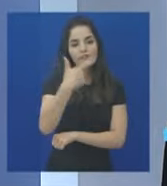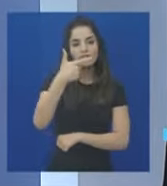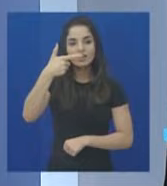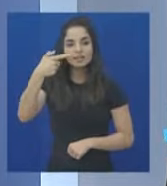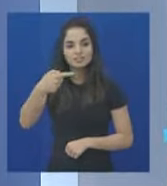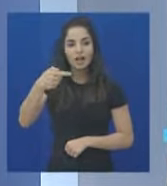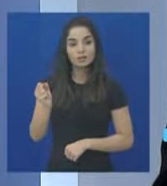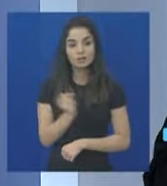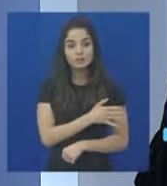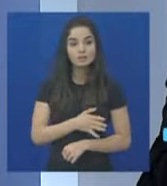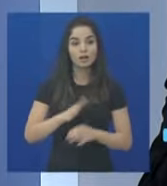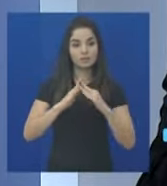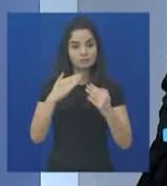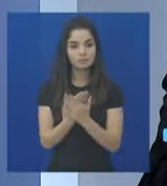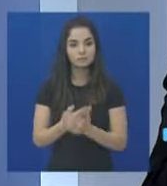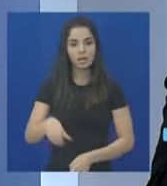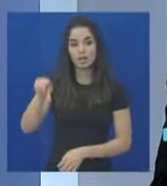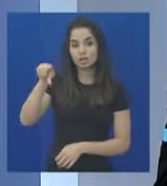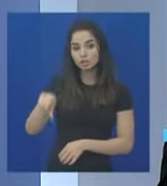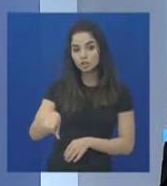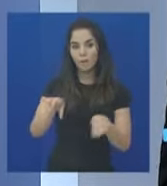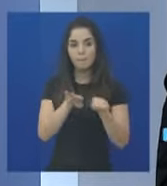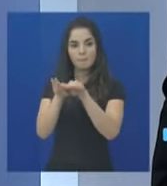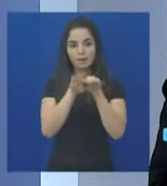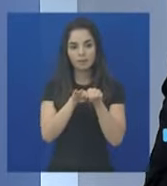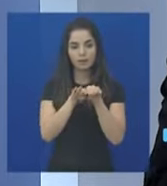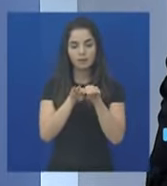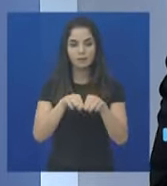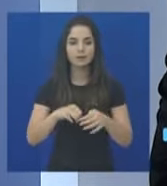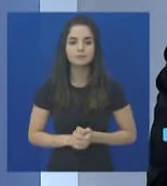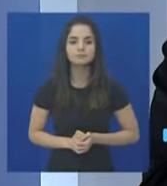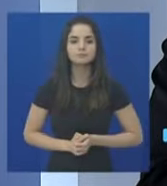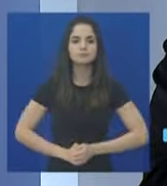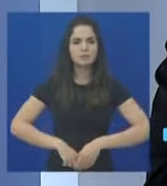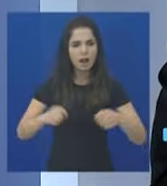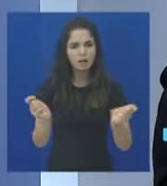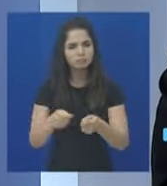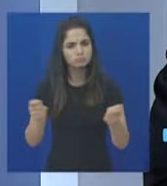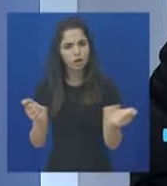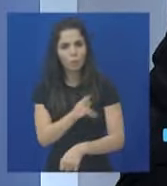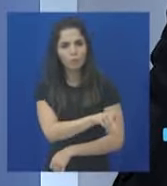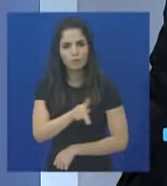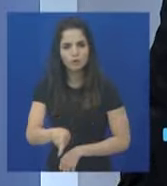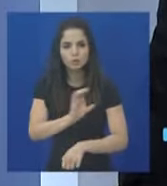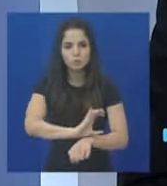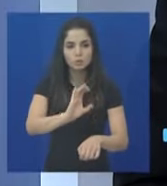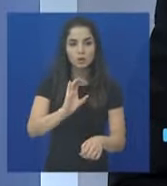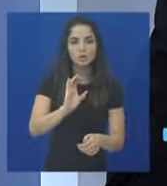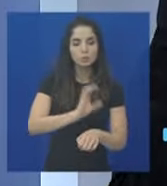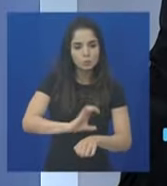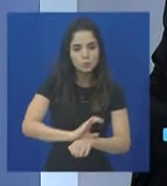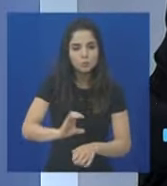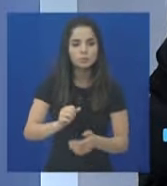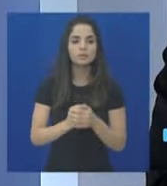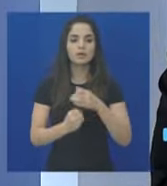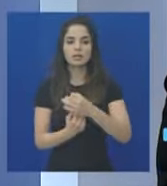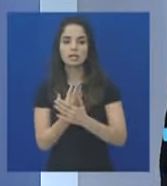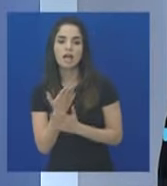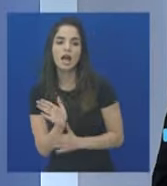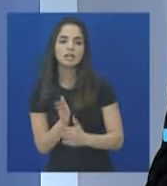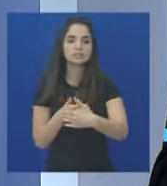escolas no município, sendo nove escolas padrão. Capacitávamos os professores. Criamos a sala de